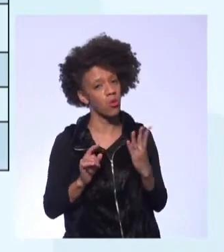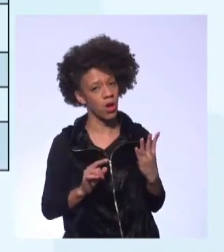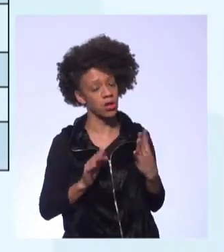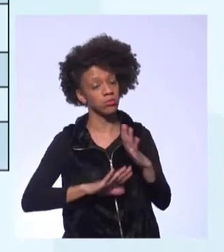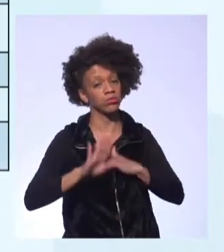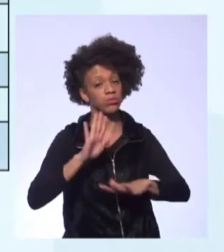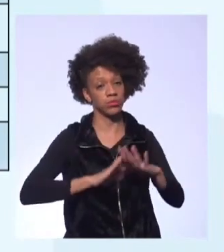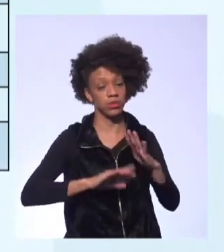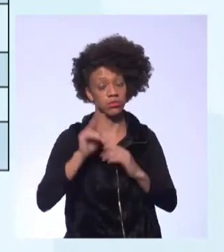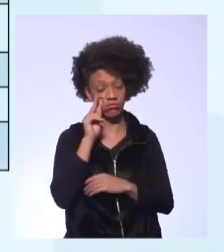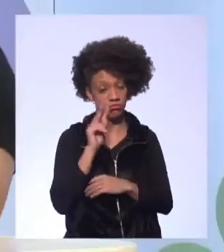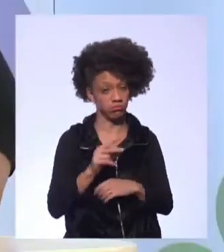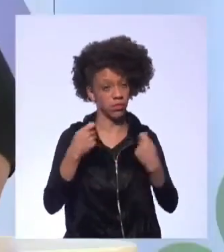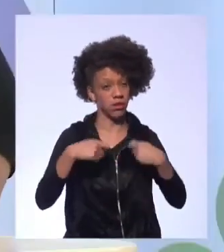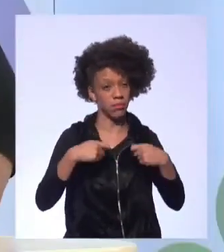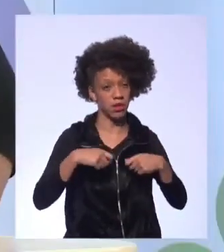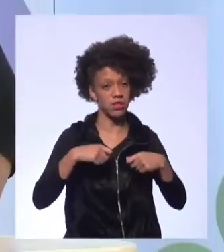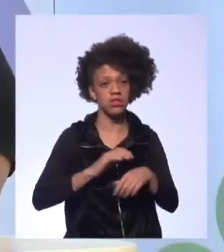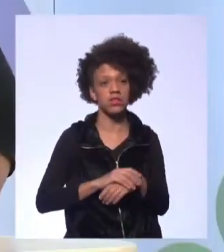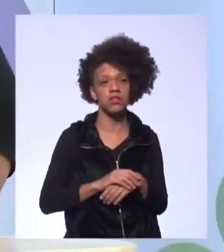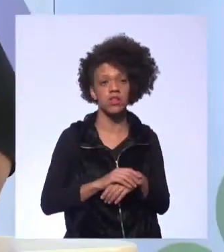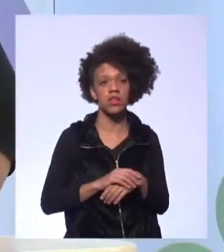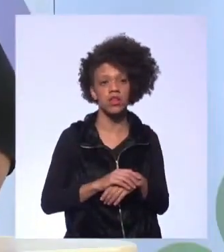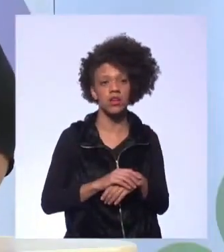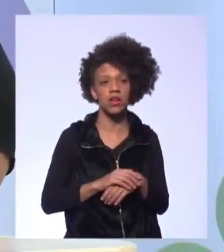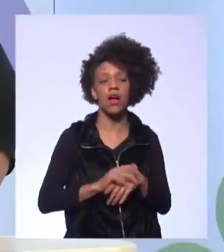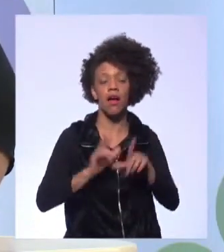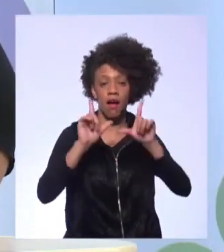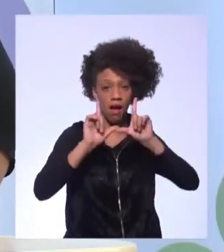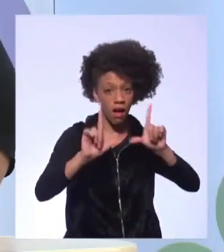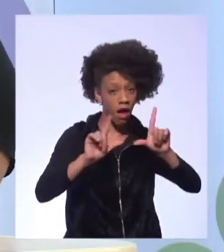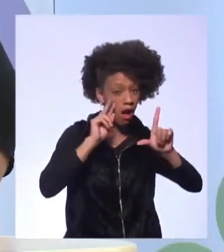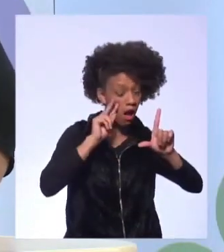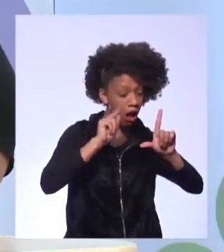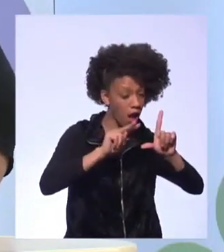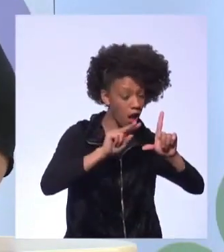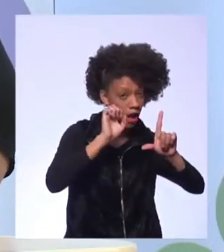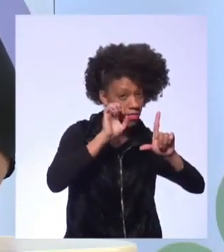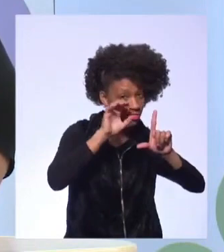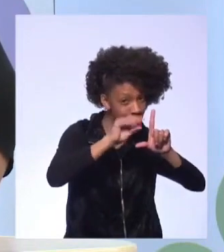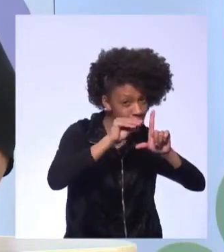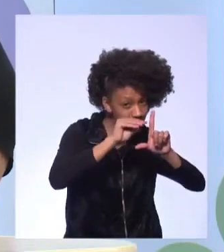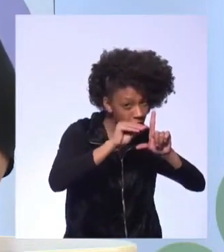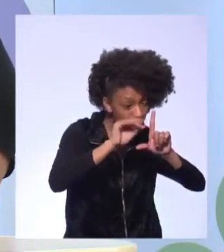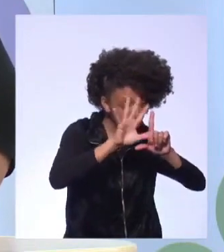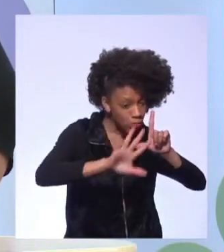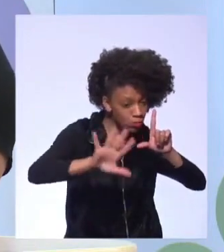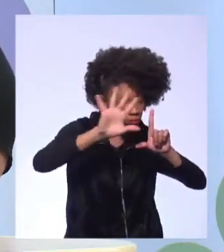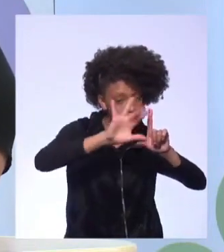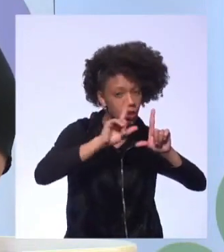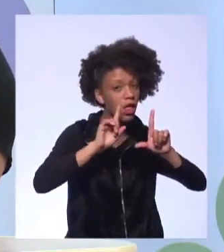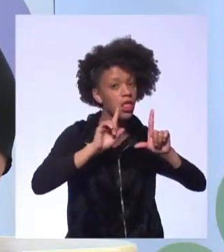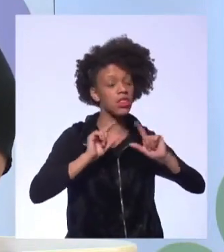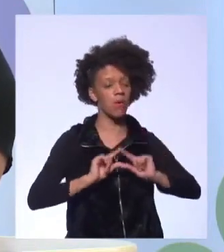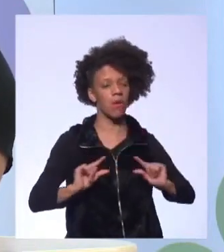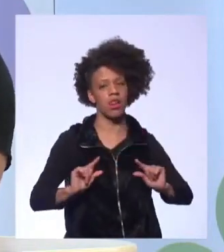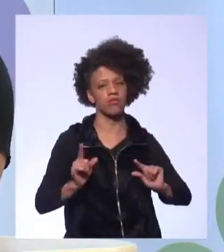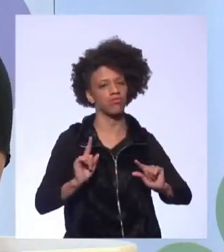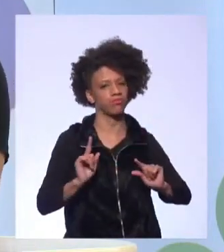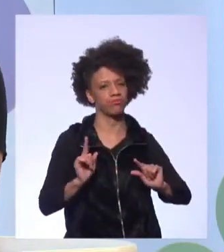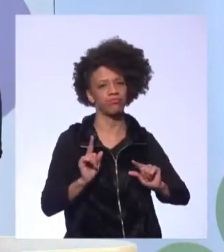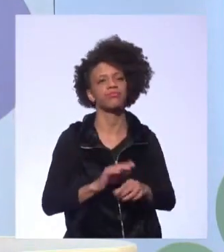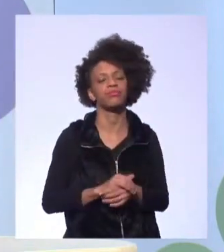Então, Tem que olhar, então, ali, olhar, analisar o quadro quadrinho. e não só Isso. pegar pela legenda, Não.